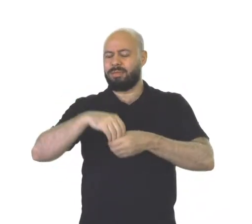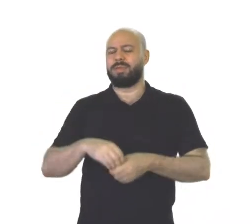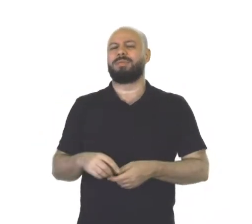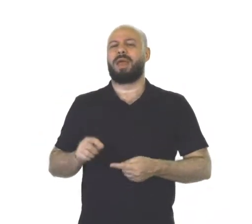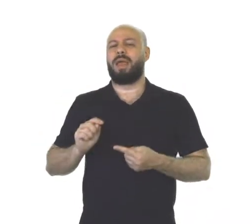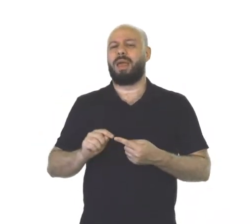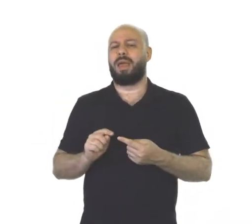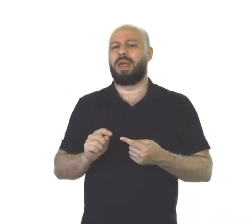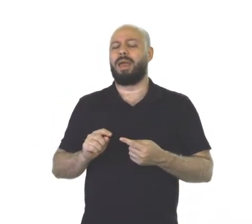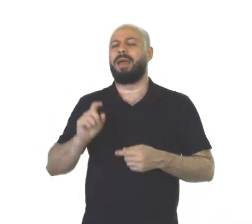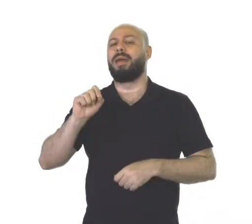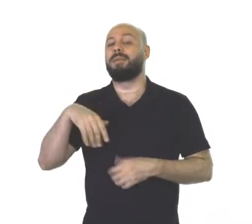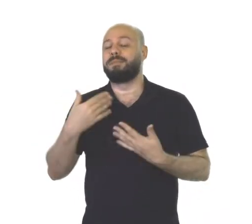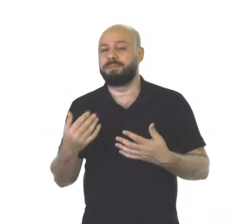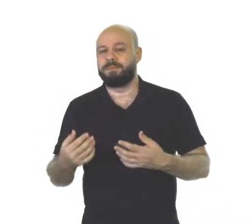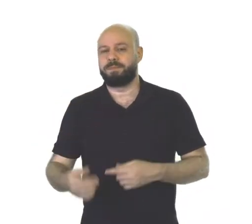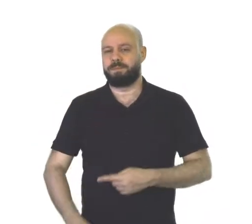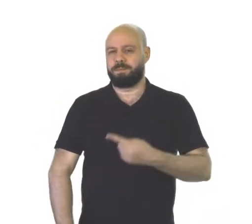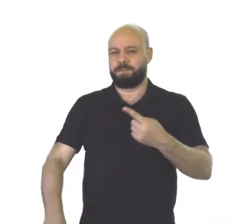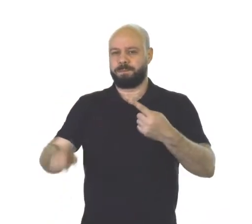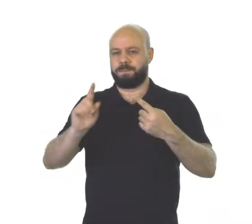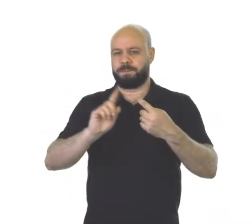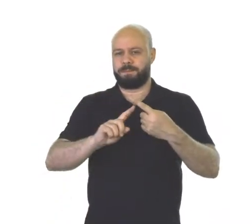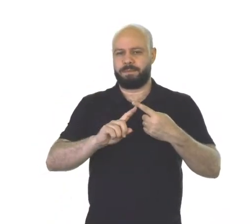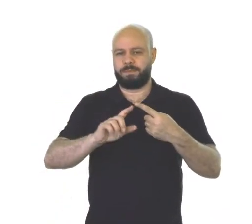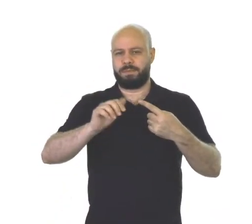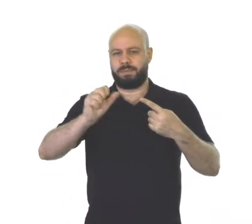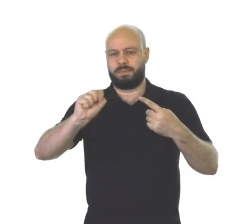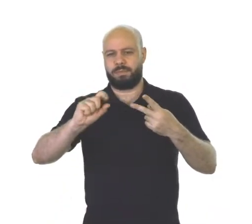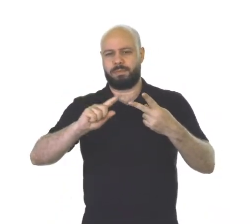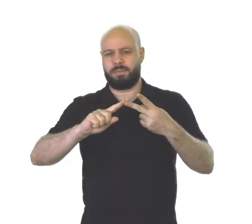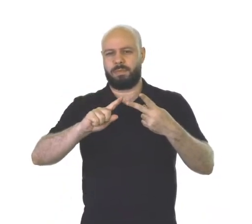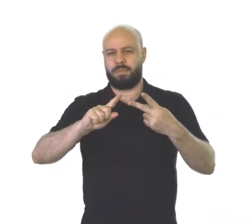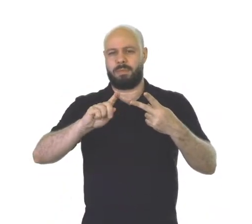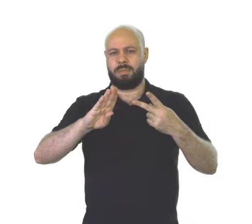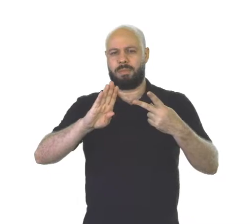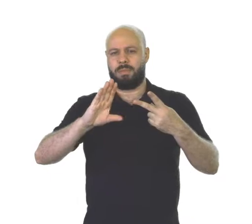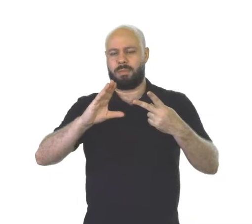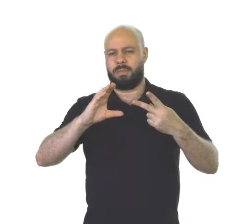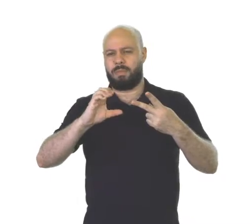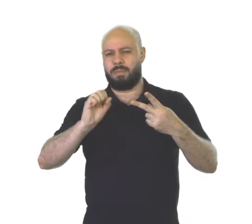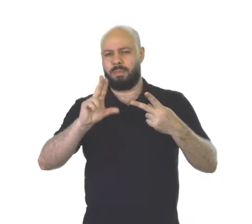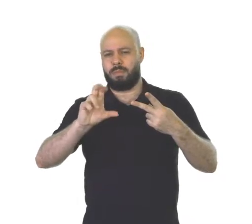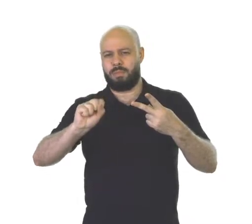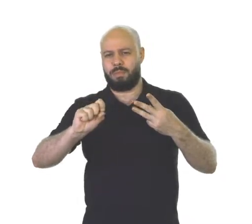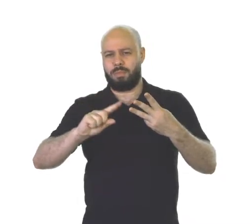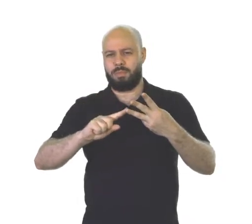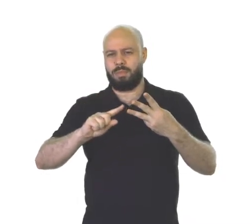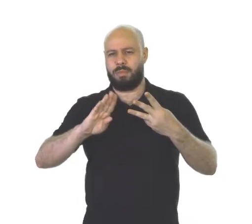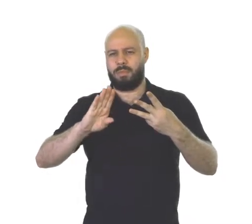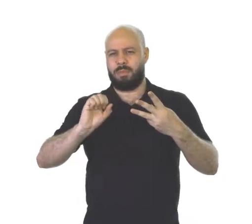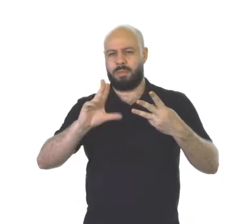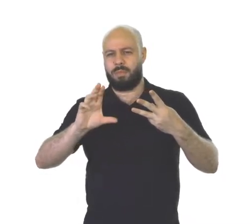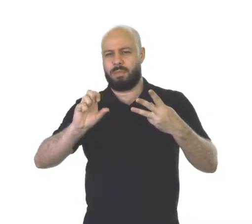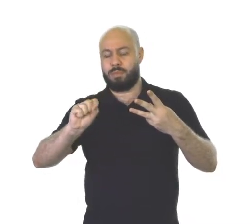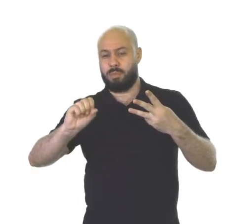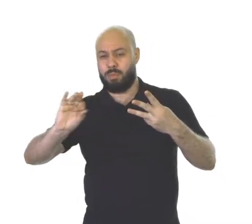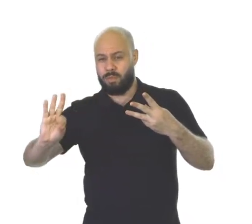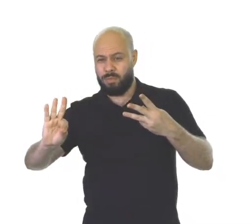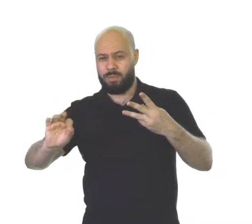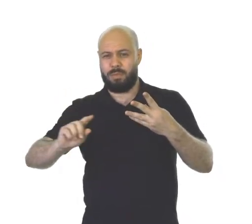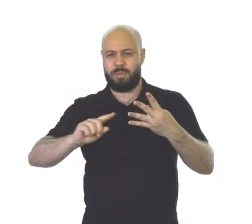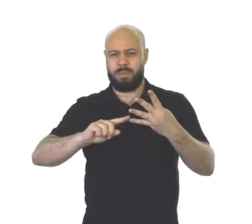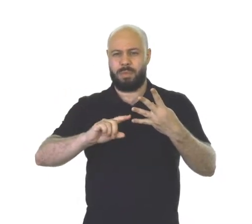reason são as seguintes: as, because, because of,